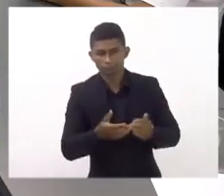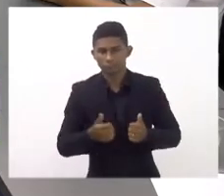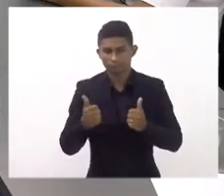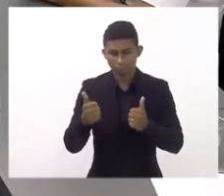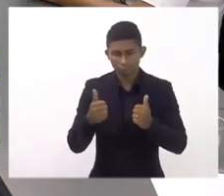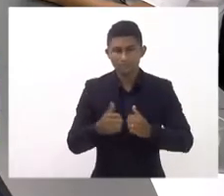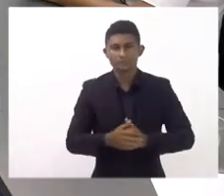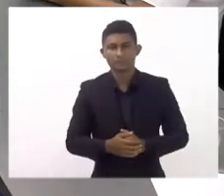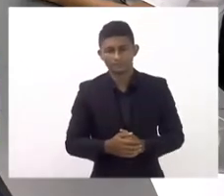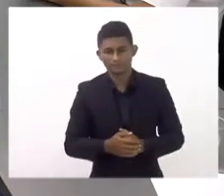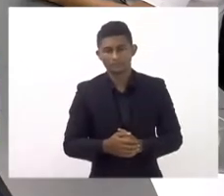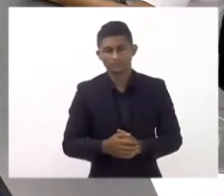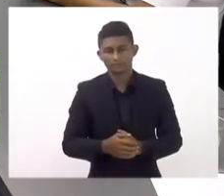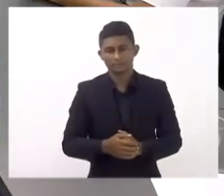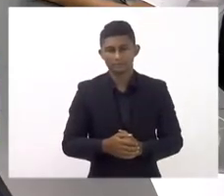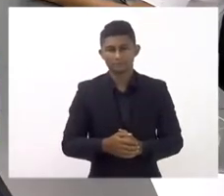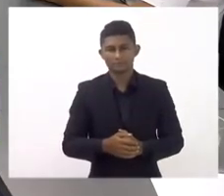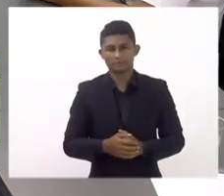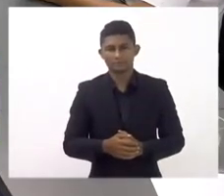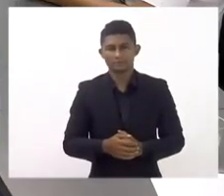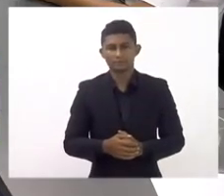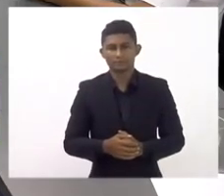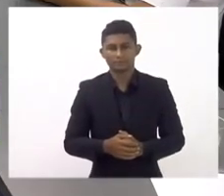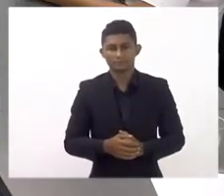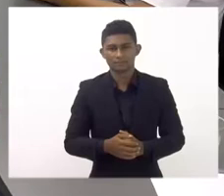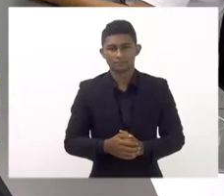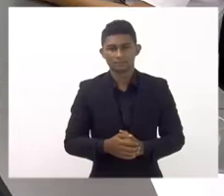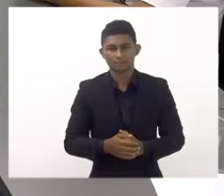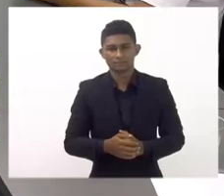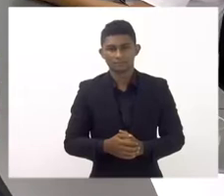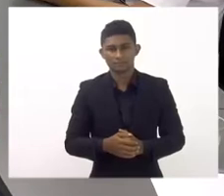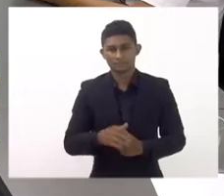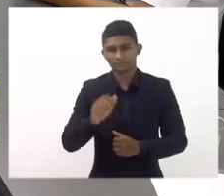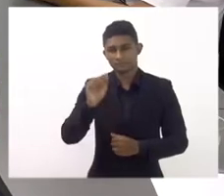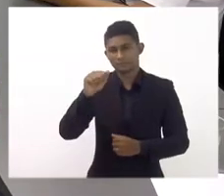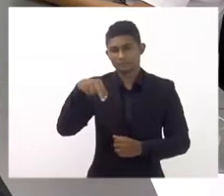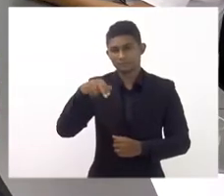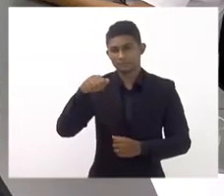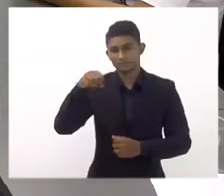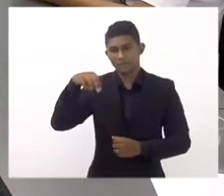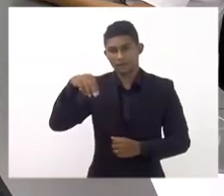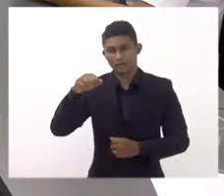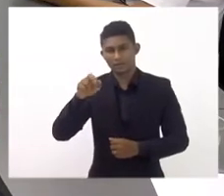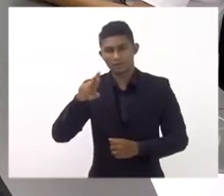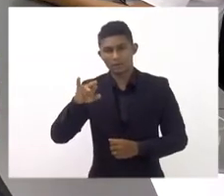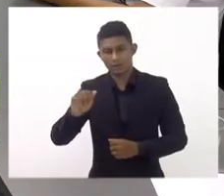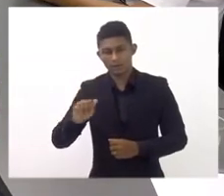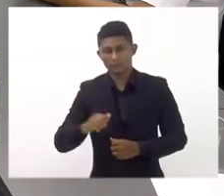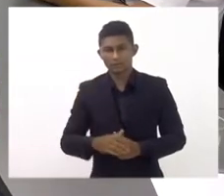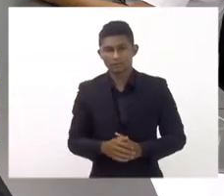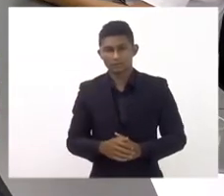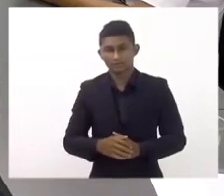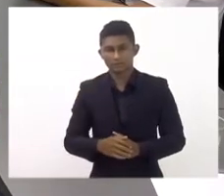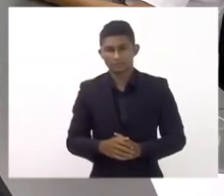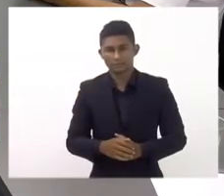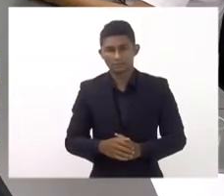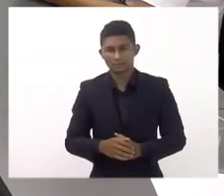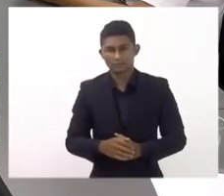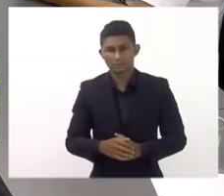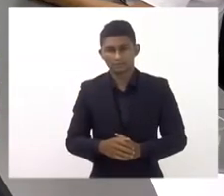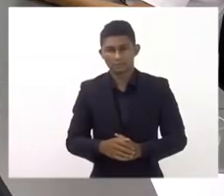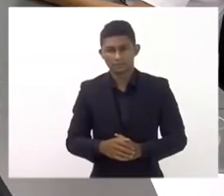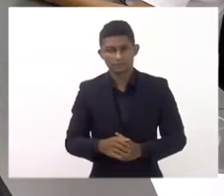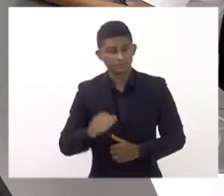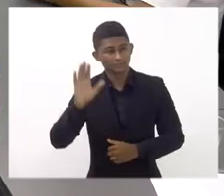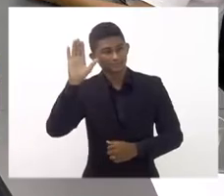E a gente ir aqui, então, rodando. Então, Ana Maria... Oi. Ah, eu quero registrar. Só para fazer uma saudação.